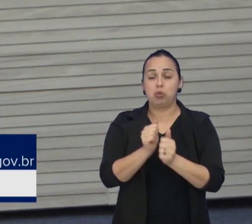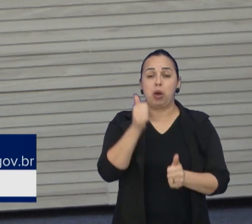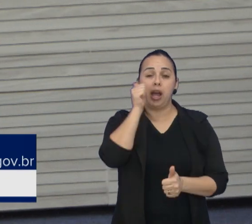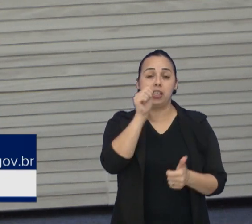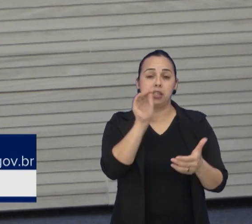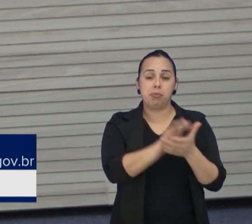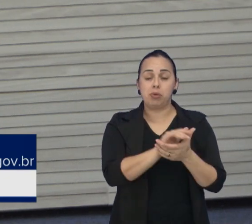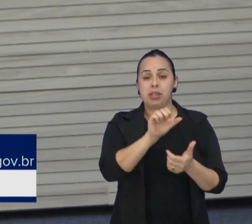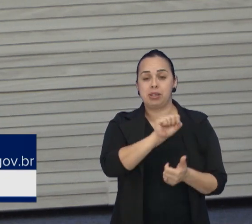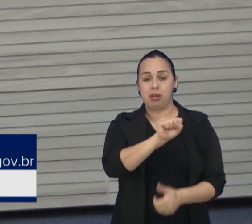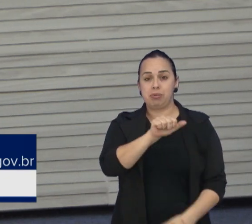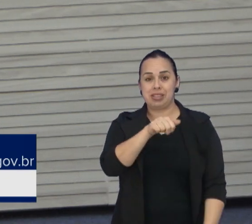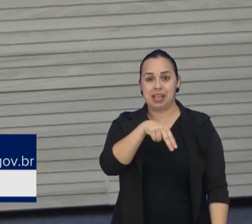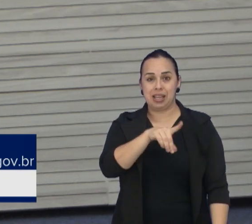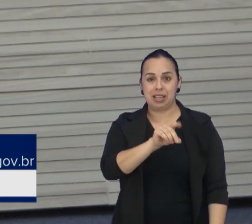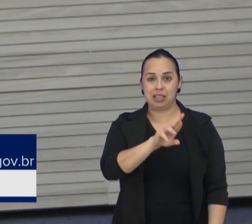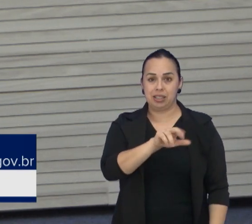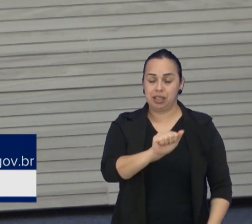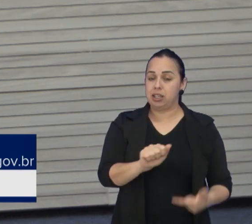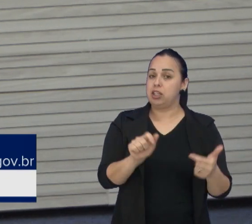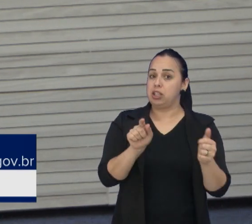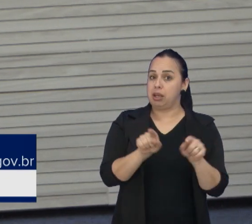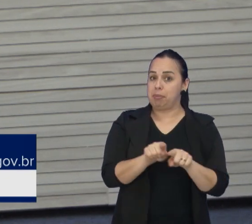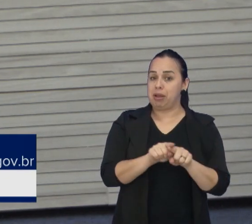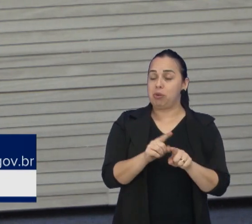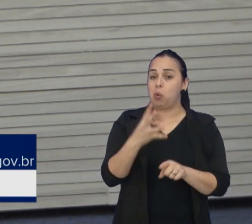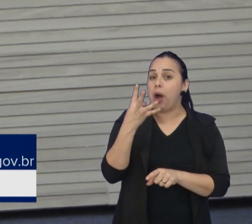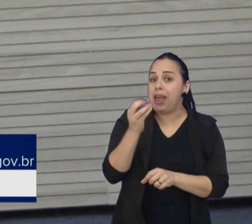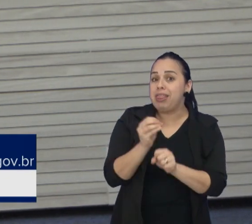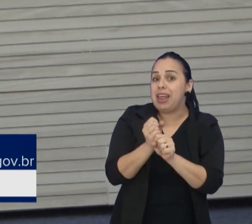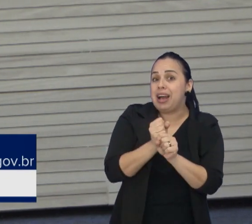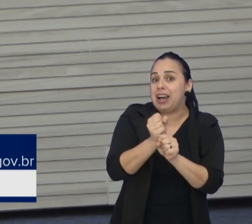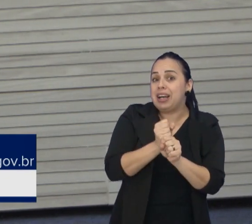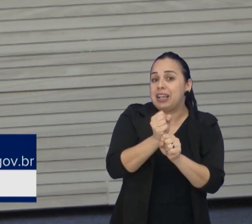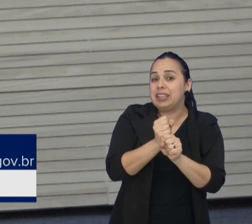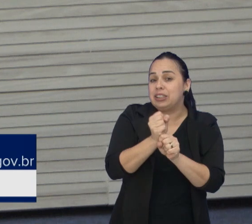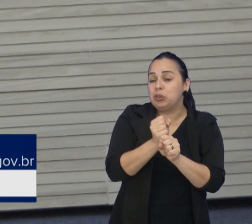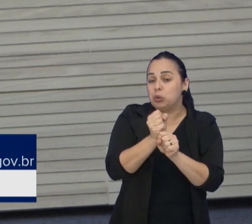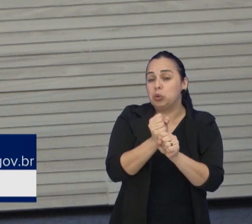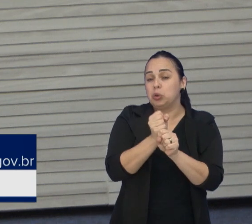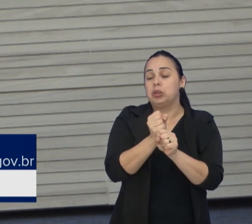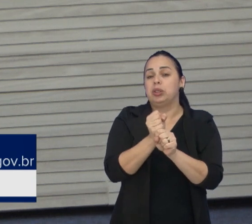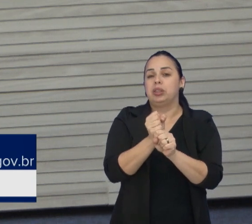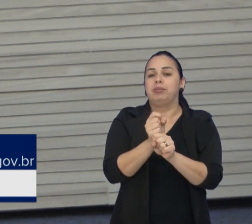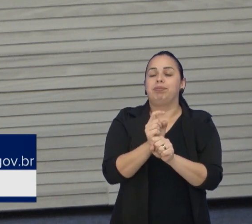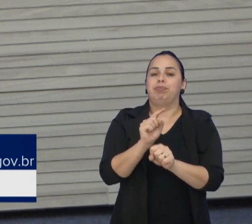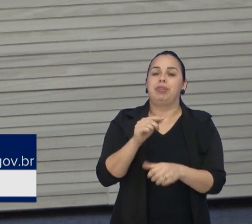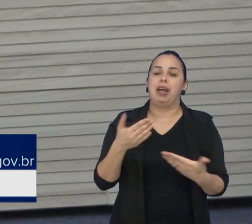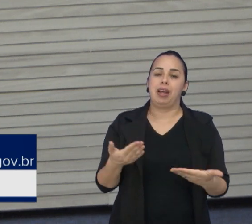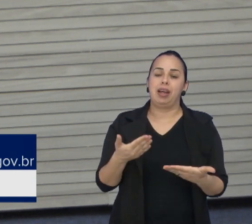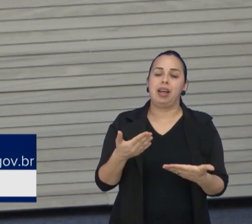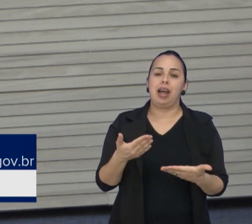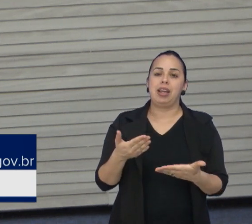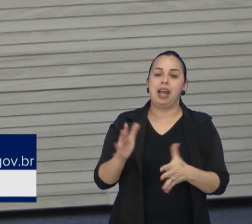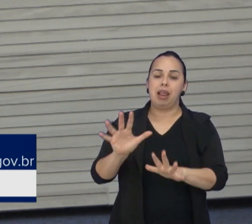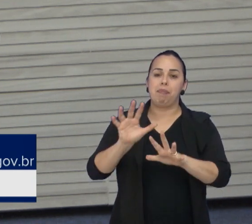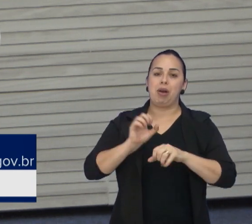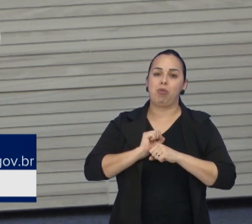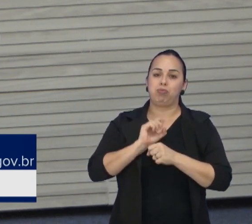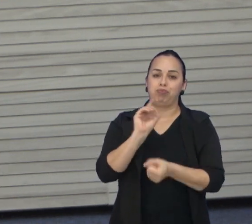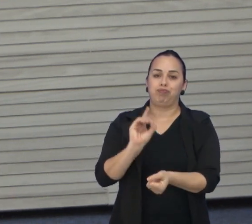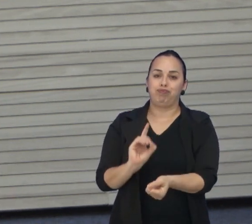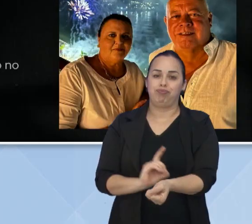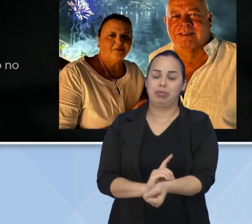esposa Sandra e filhos por 40 anos até ser vitimado pelo vírus da